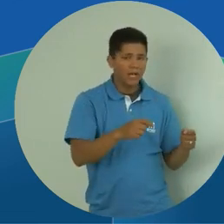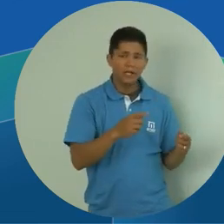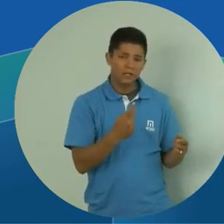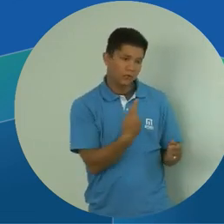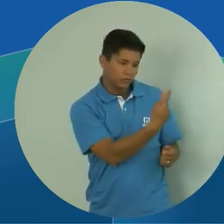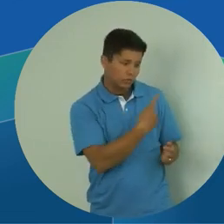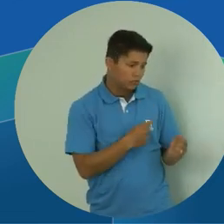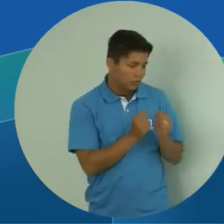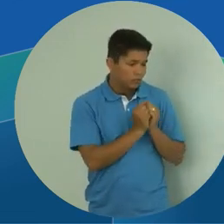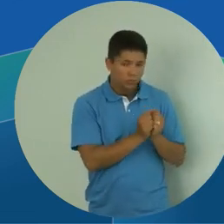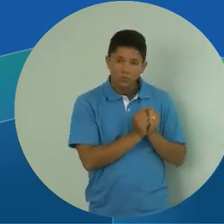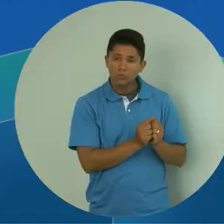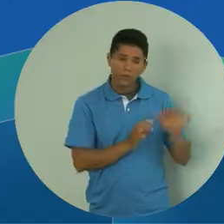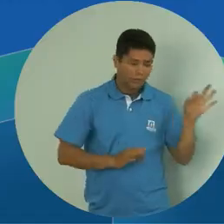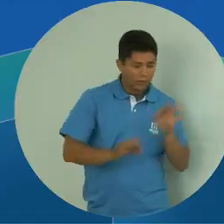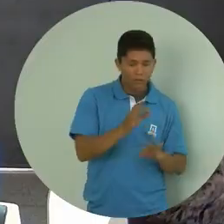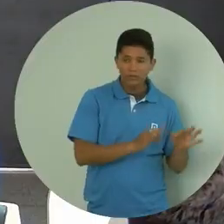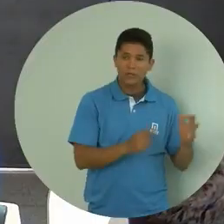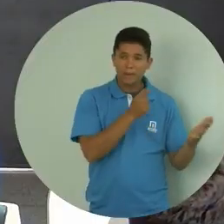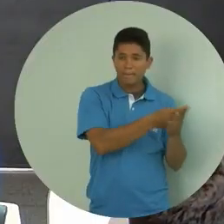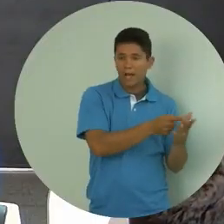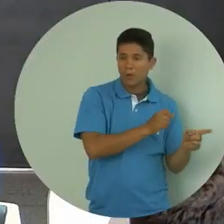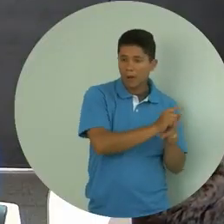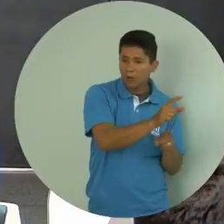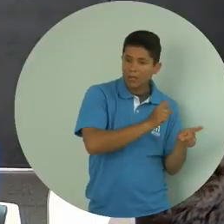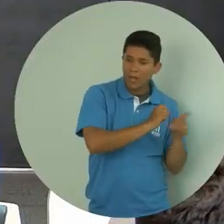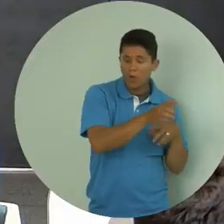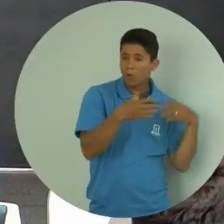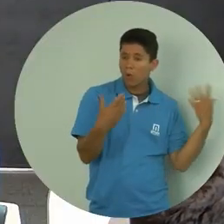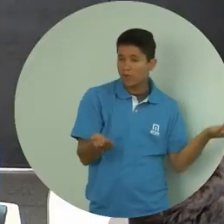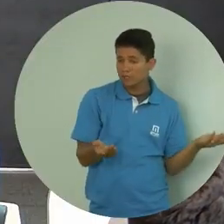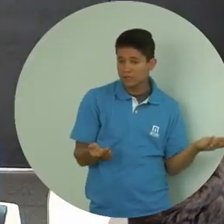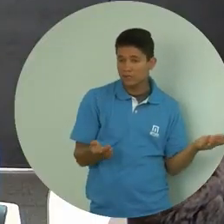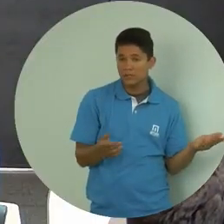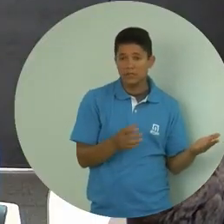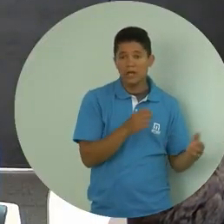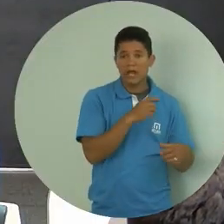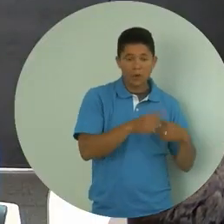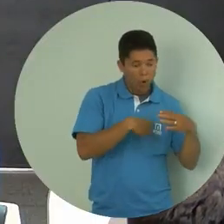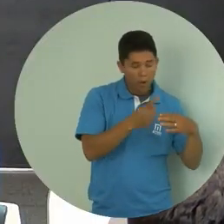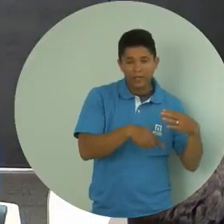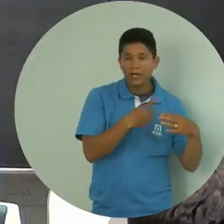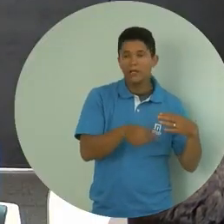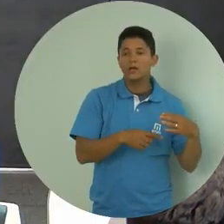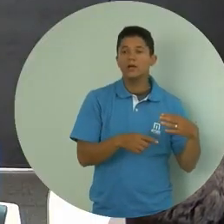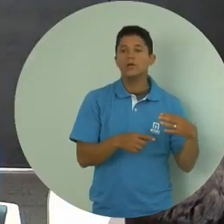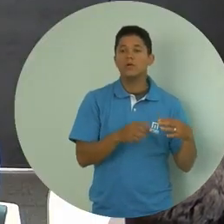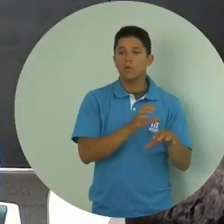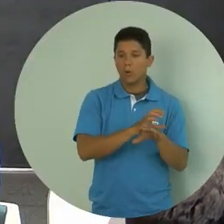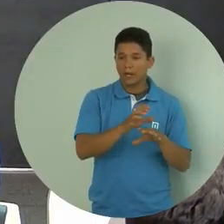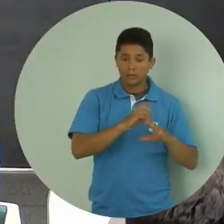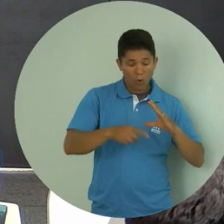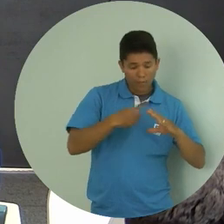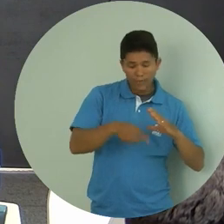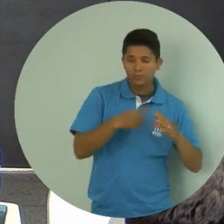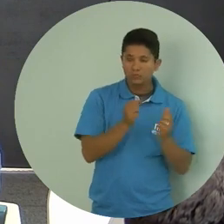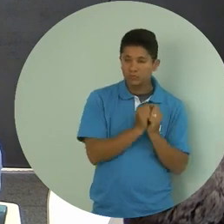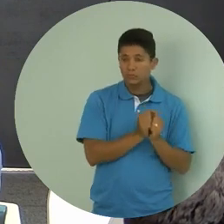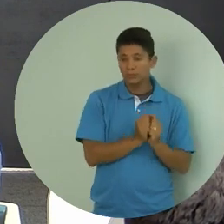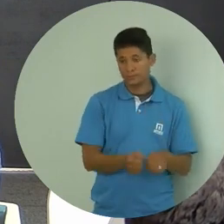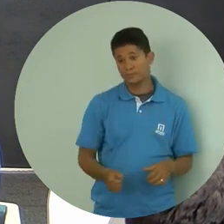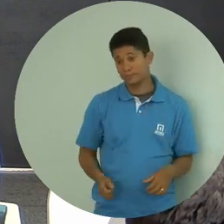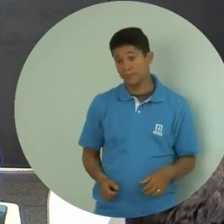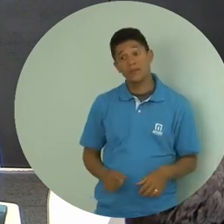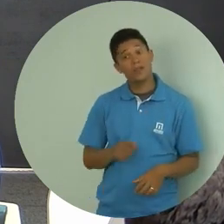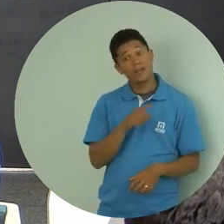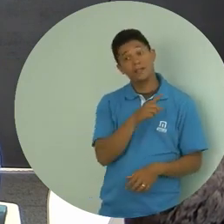aqui, eu te pago um aluguel e alguma coisa desse tipo, e a gente roda concreto junto. Mas aí